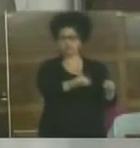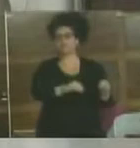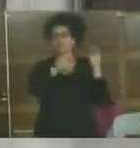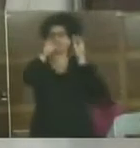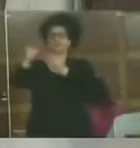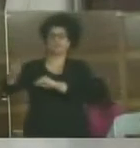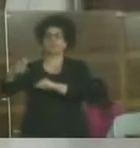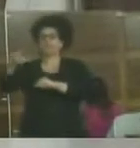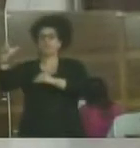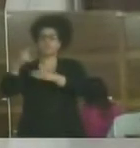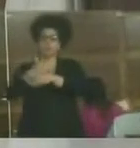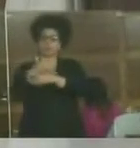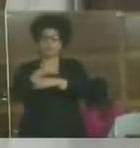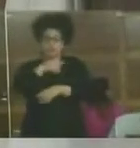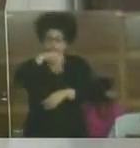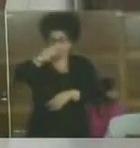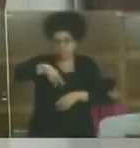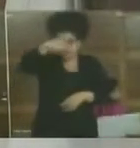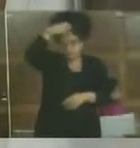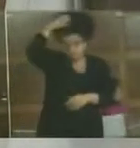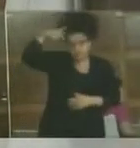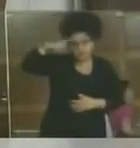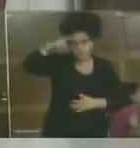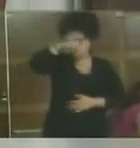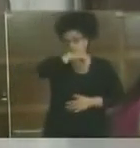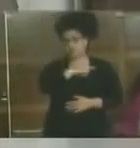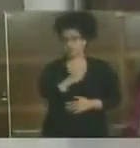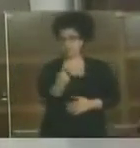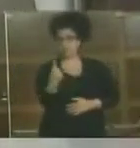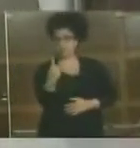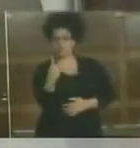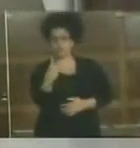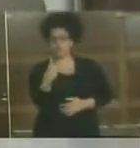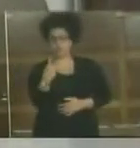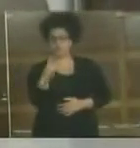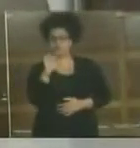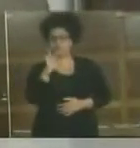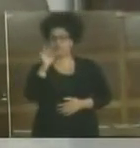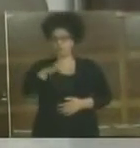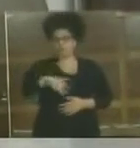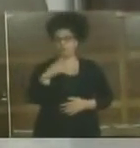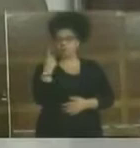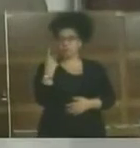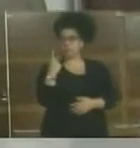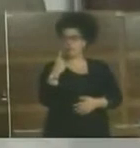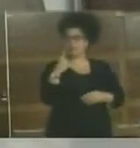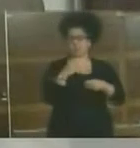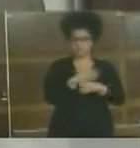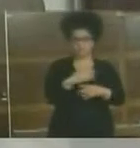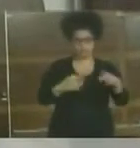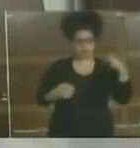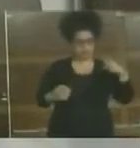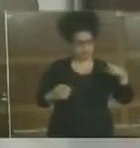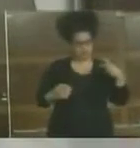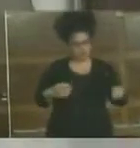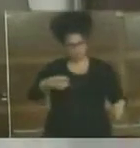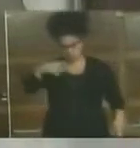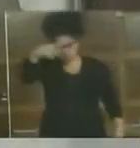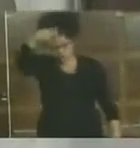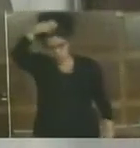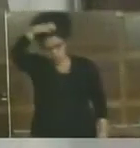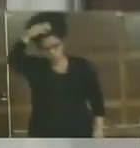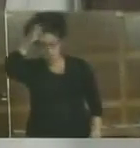nós temos já dificuldade, já tem um perito criminal que quando fica de plantão é um só, para atender Paraty, Angra dos